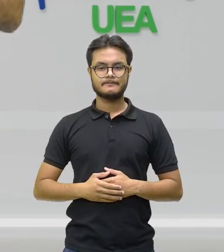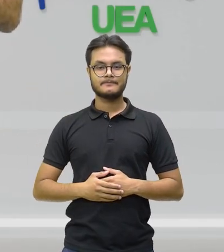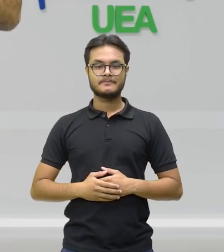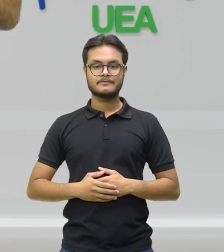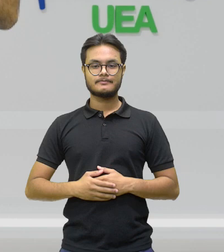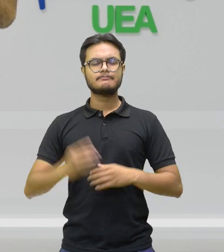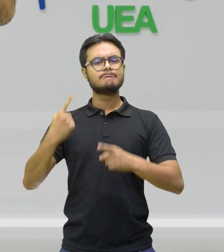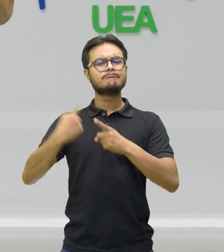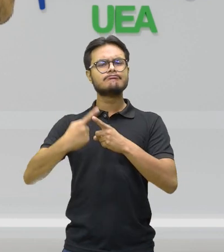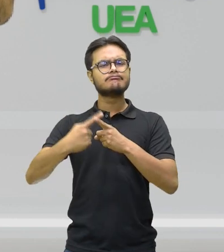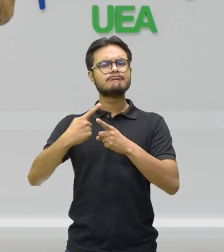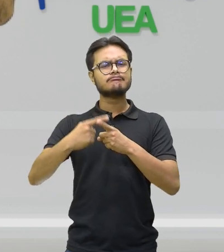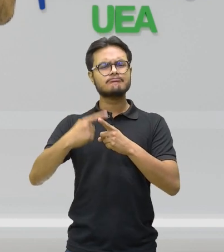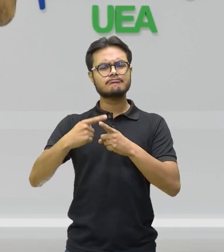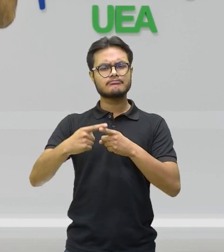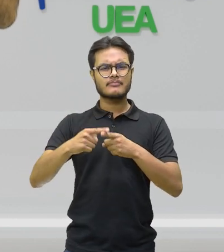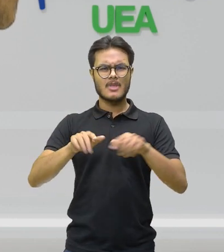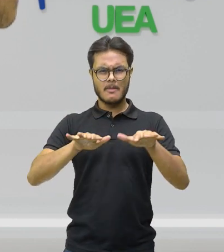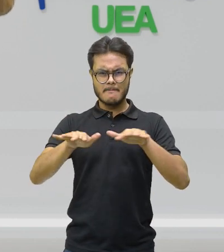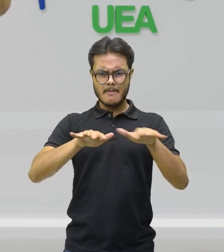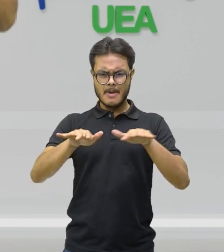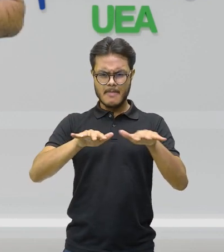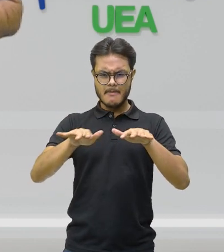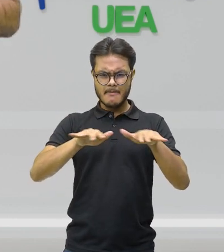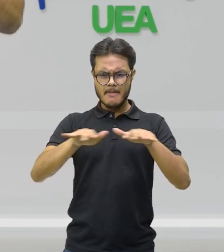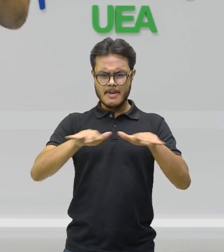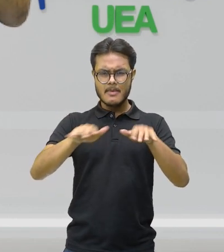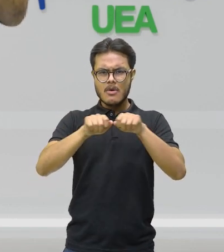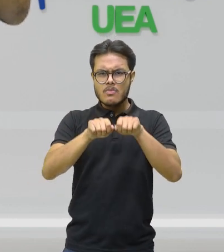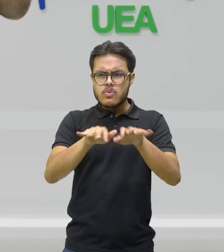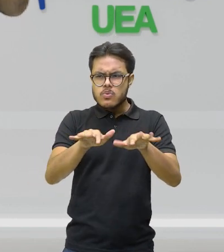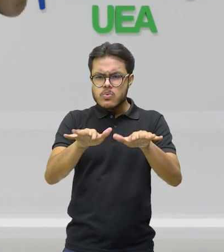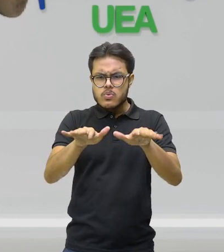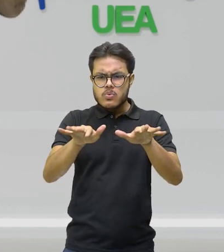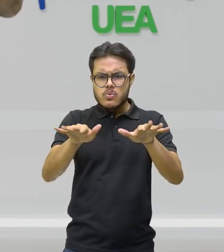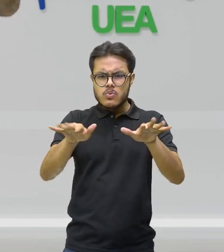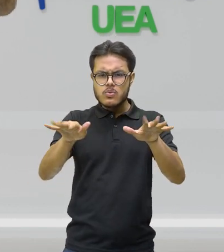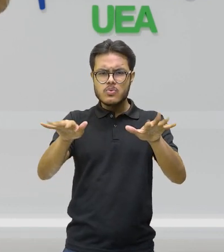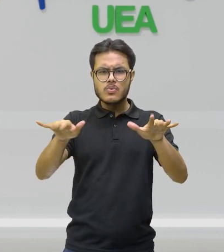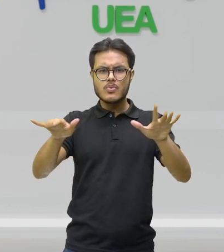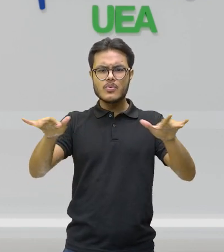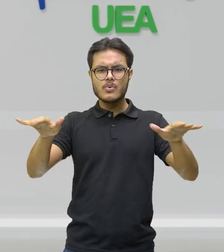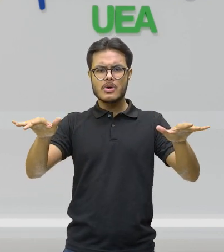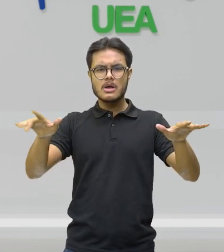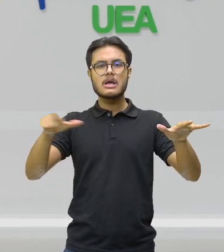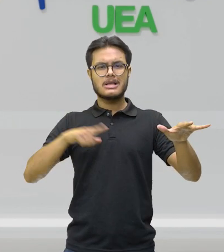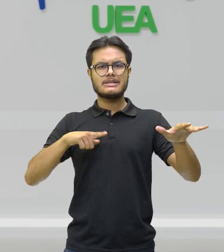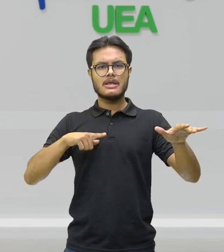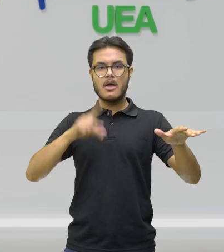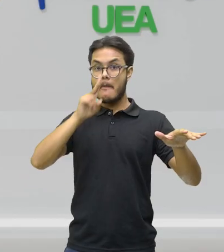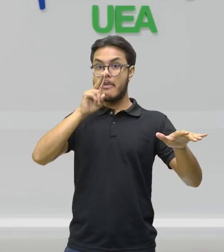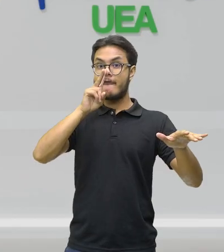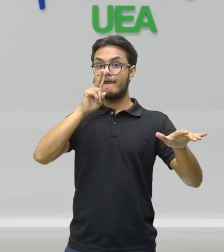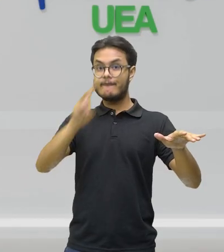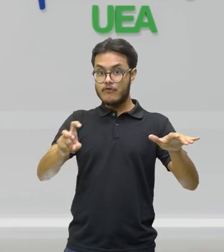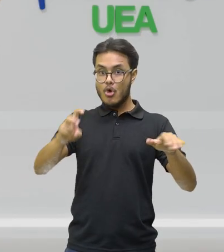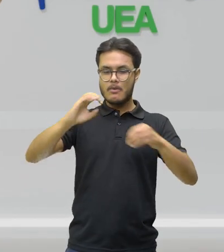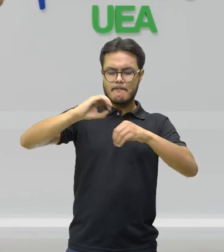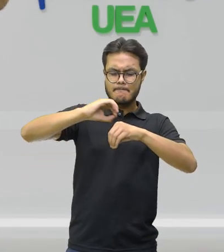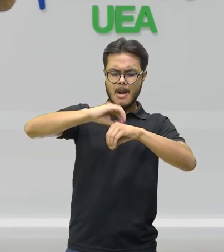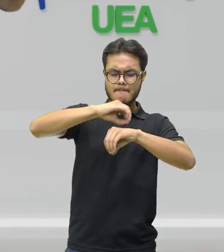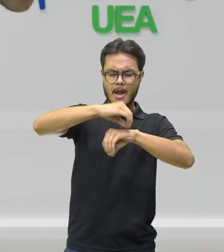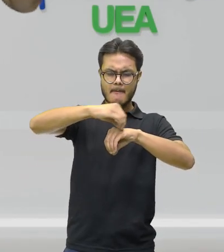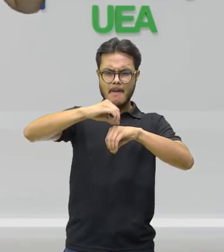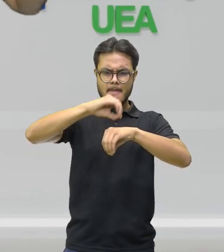que longitudinal? Porque a vibração sempre é paralela à propagação. Lembra que é uma onda de pressão quando há colisão entre moléculas